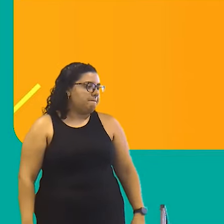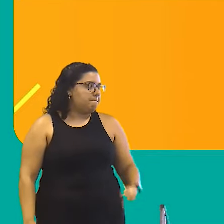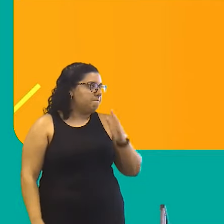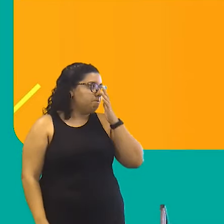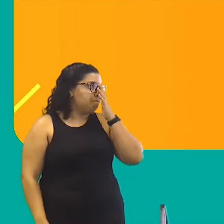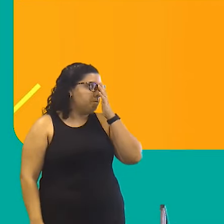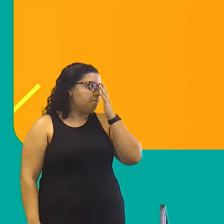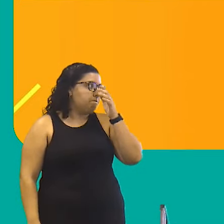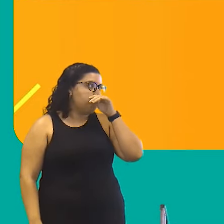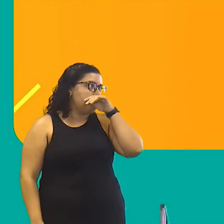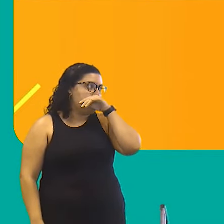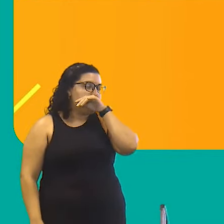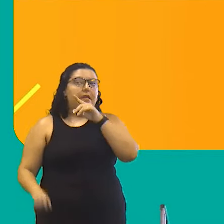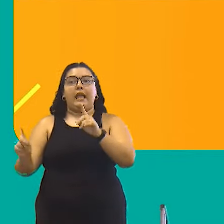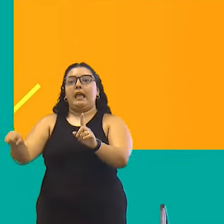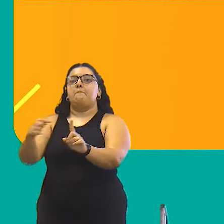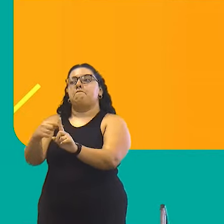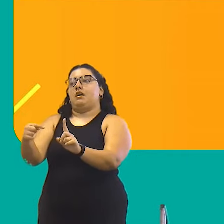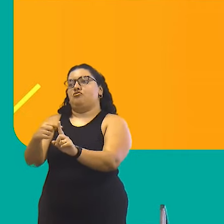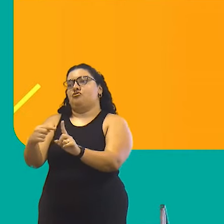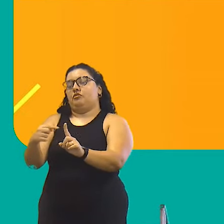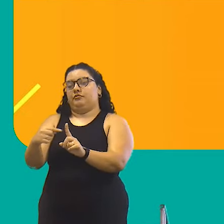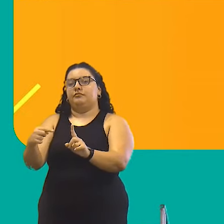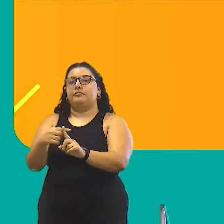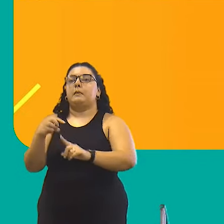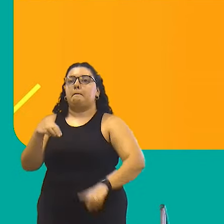Essa é uma questão média.